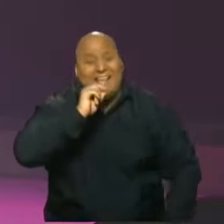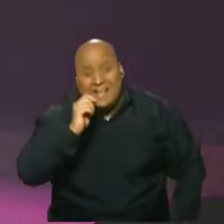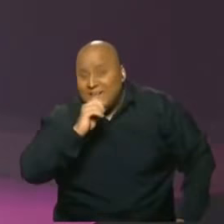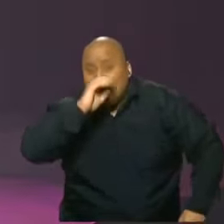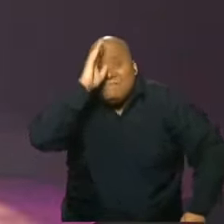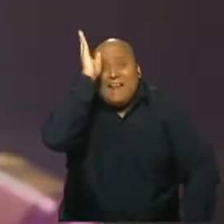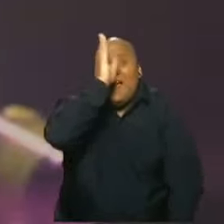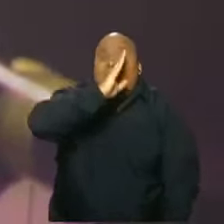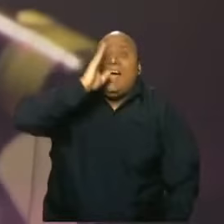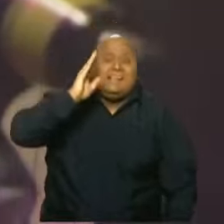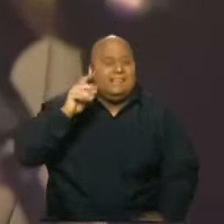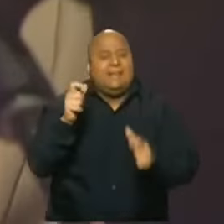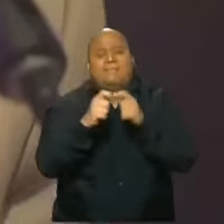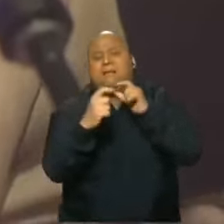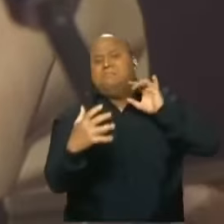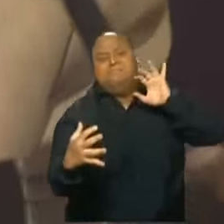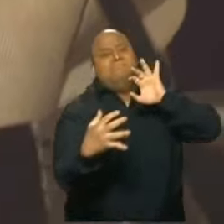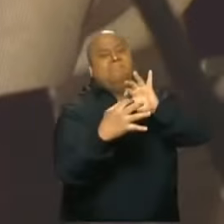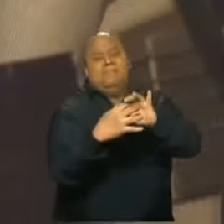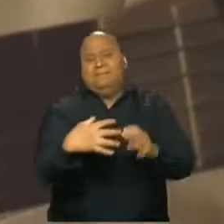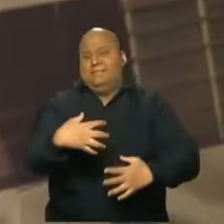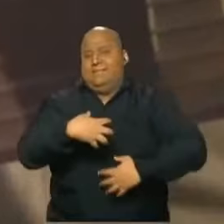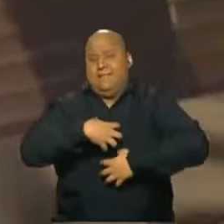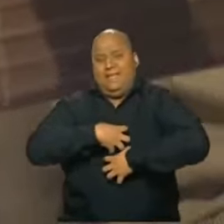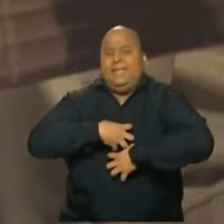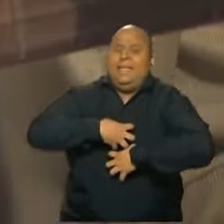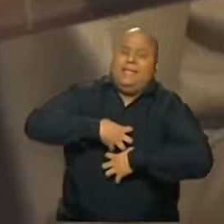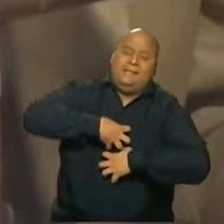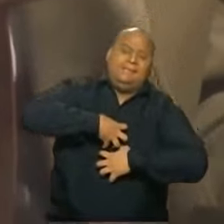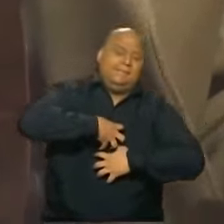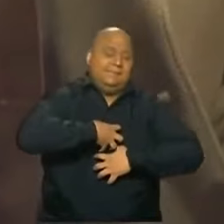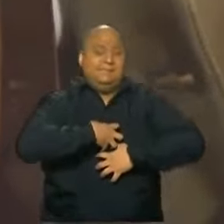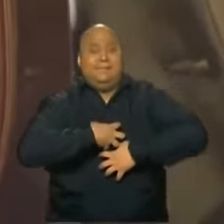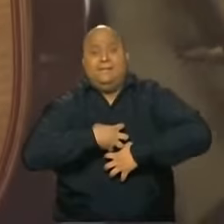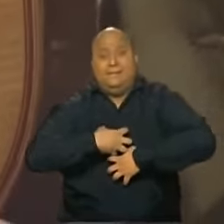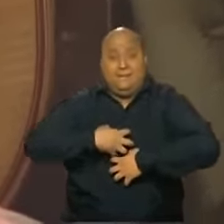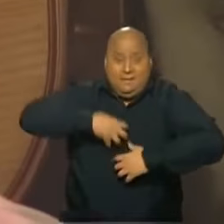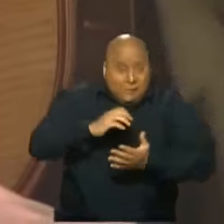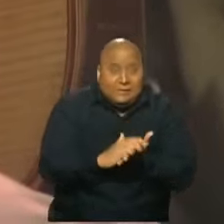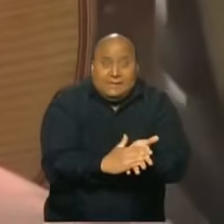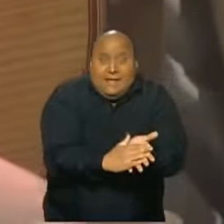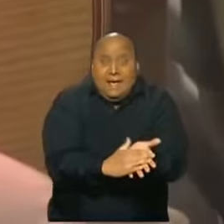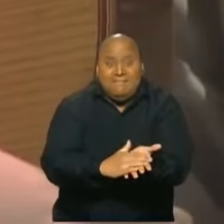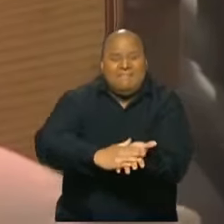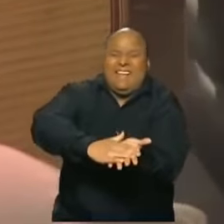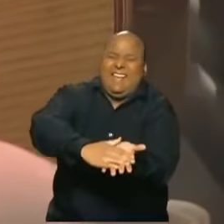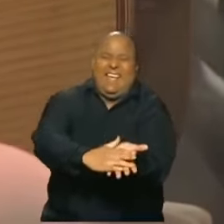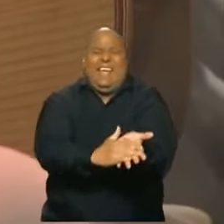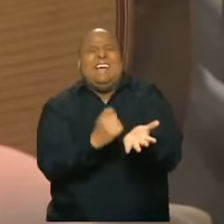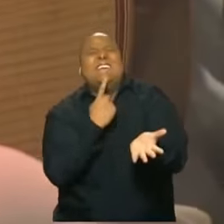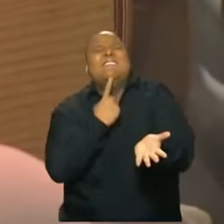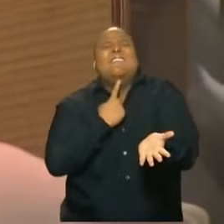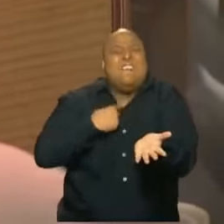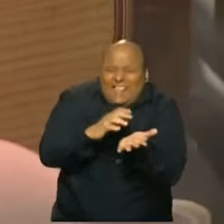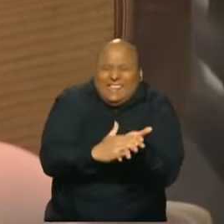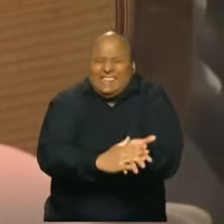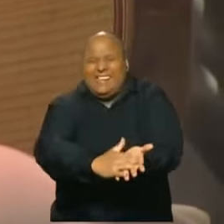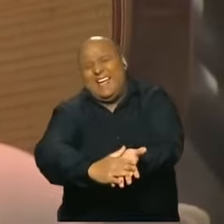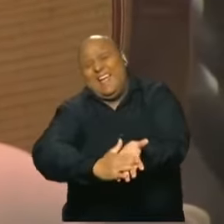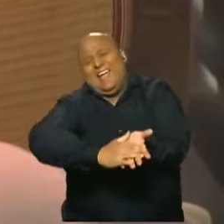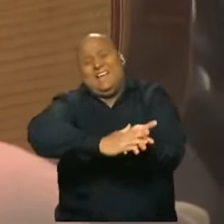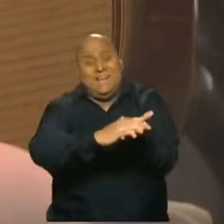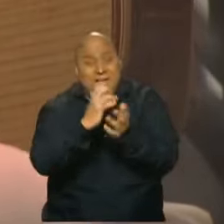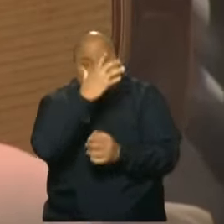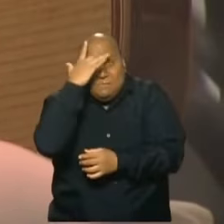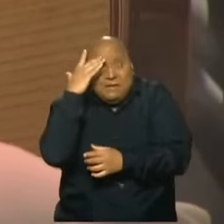milhões de corações brasileiros. Mais um samba, queremos samba.